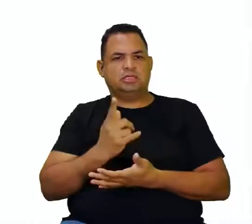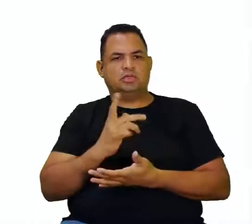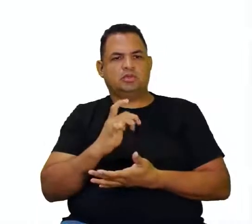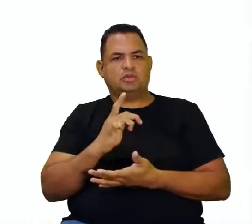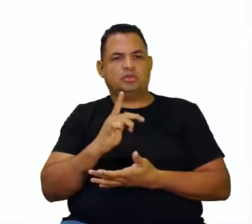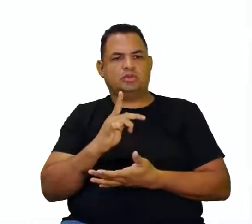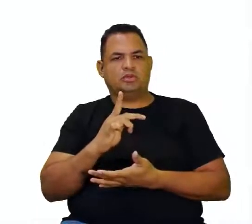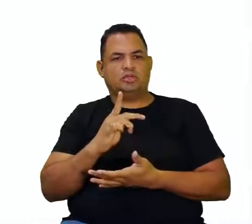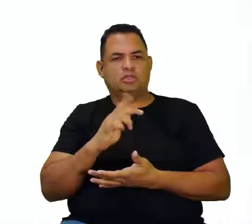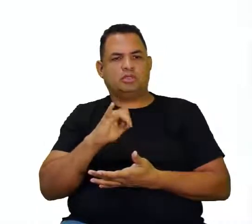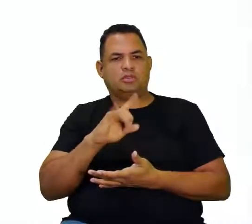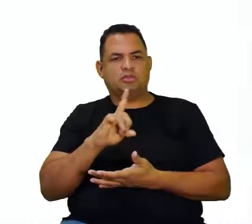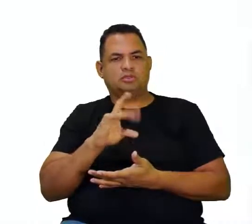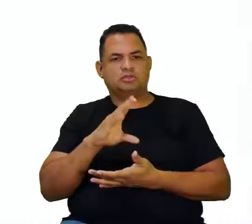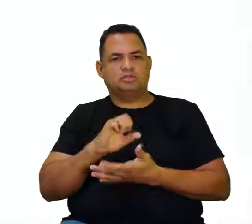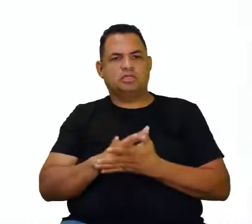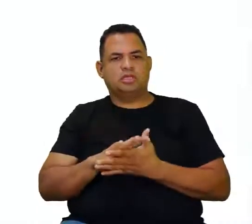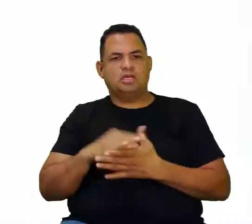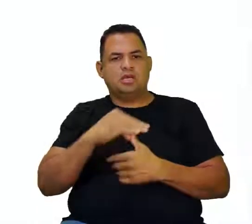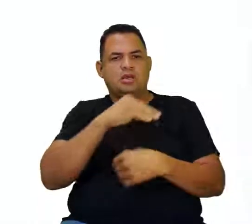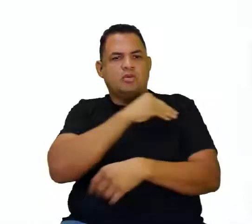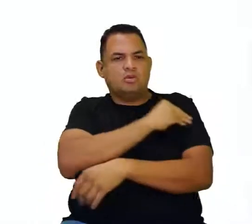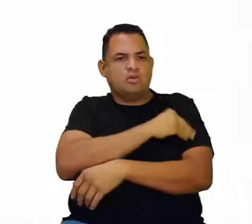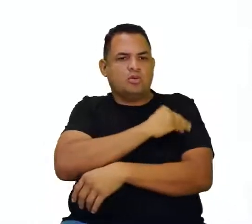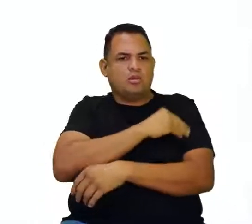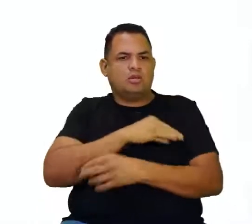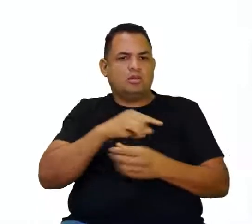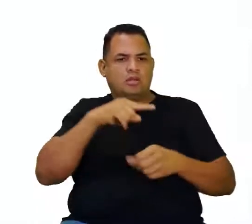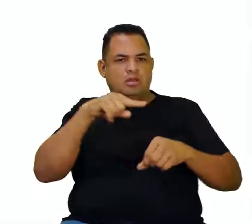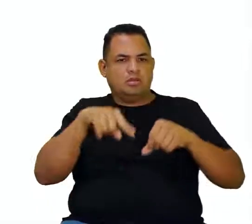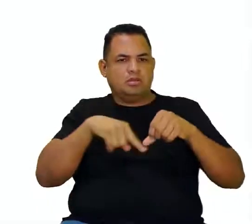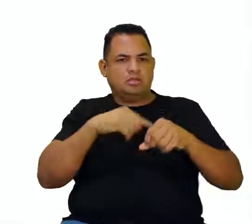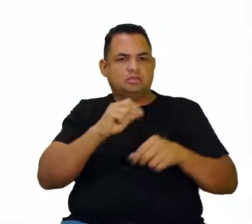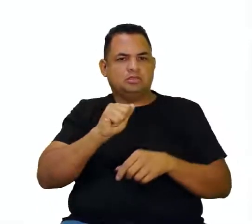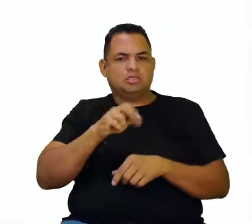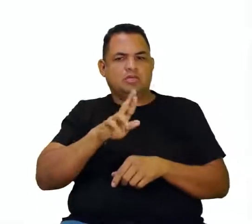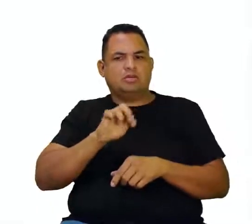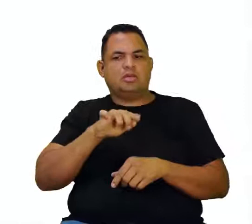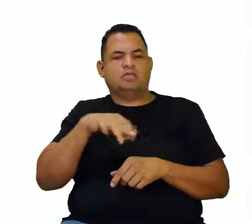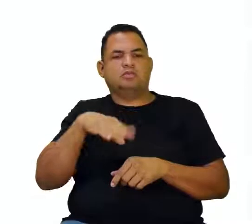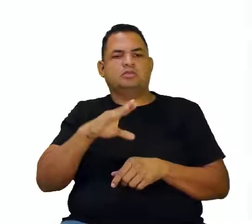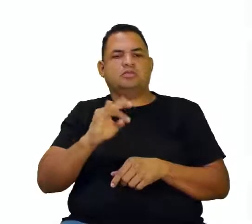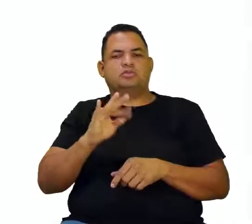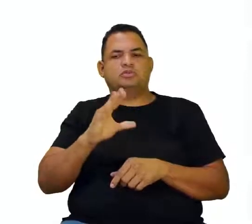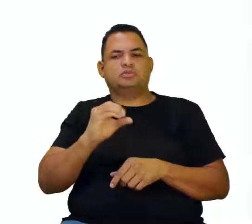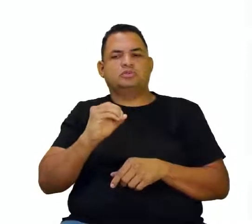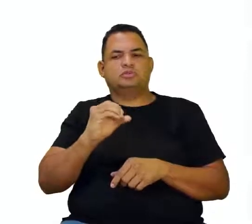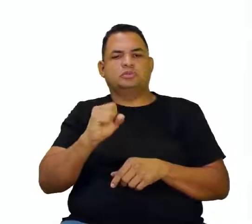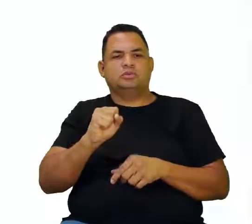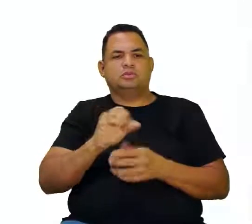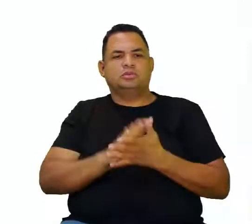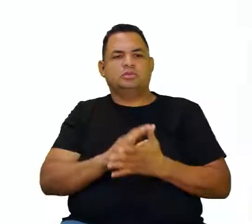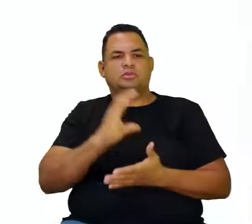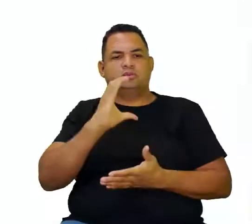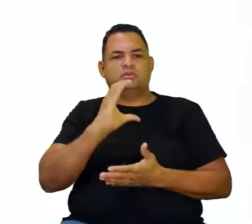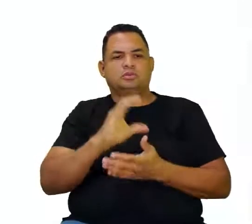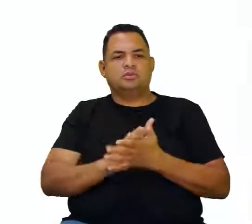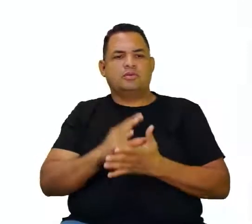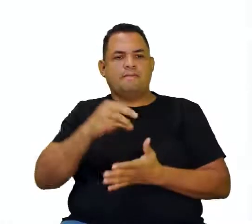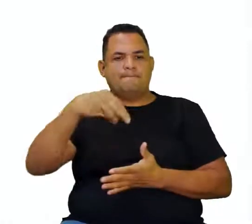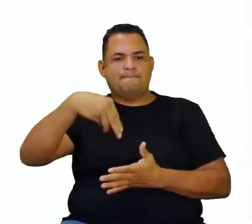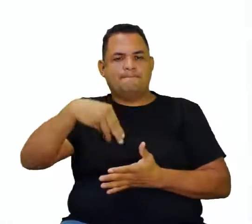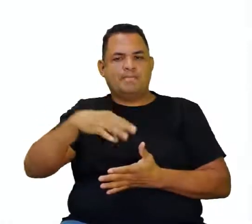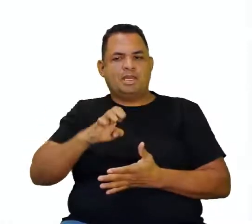alcoólica, letra B, os anéis aromáticos, letra C, as